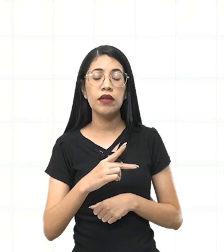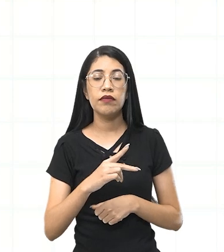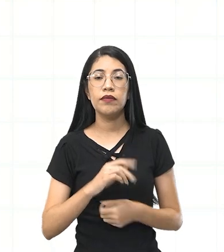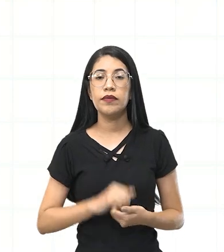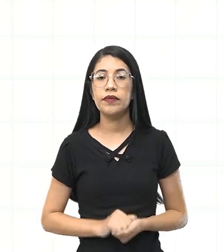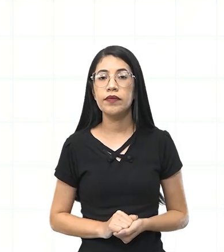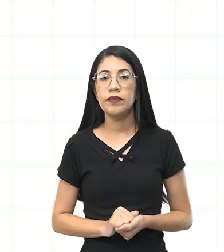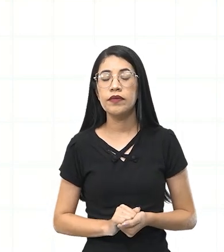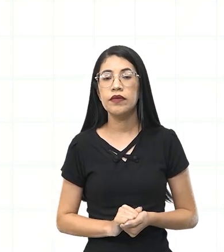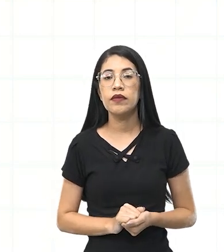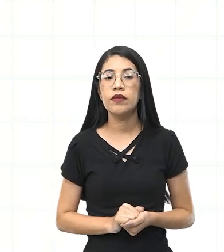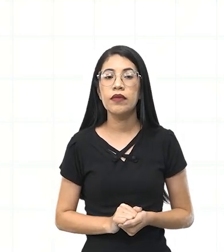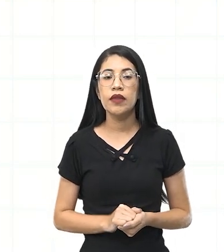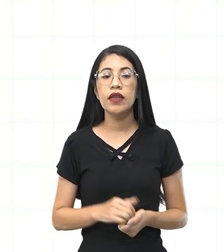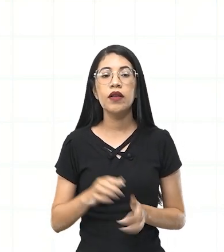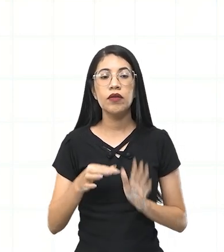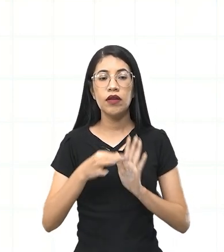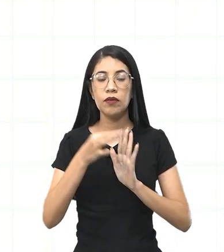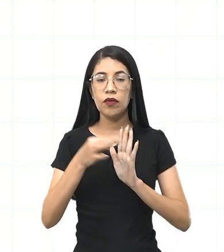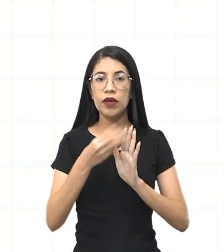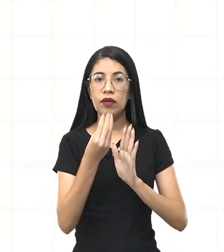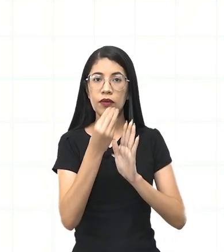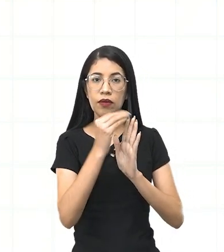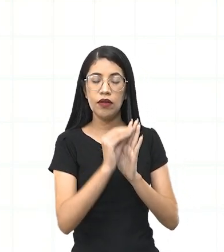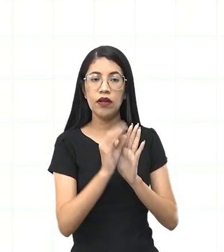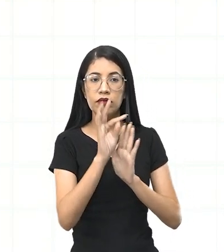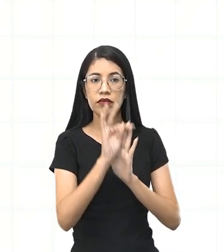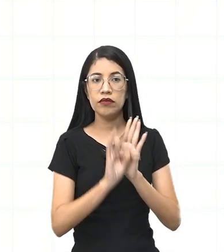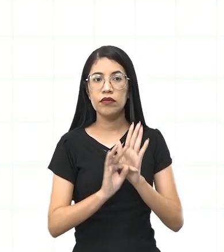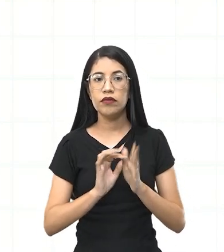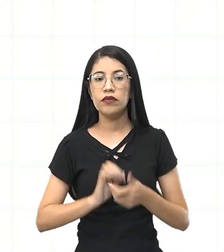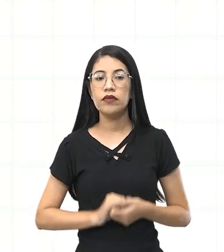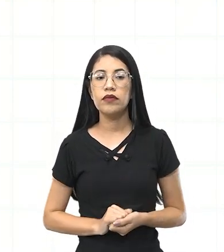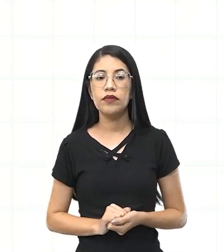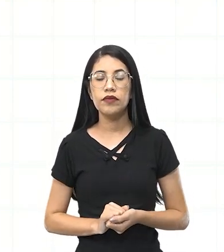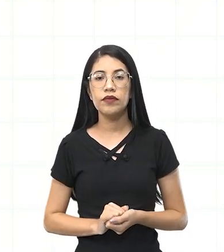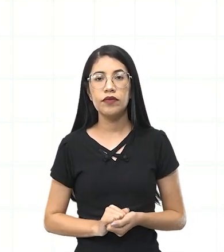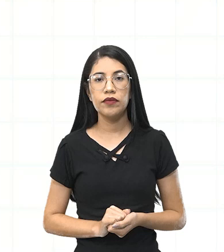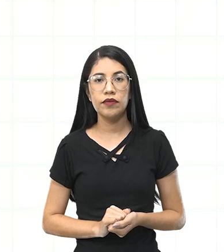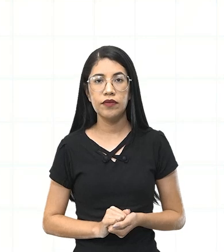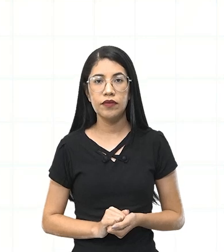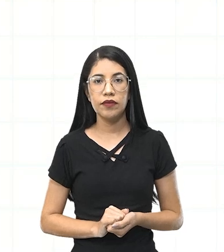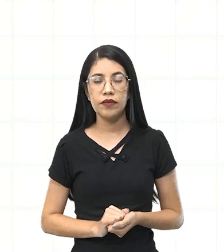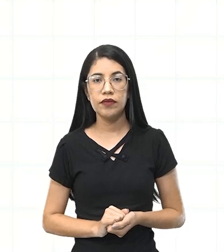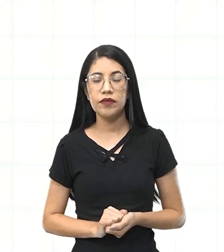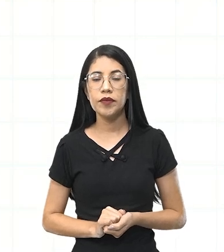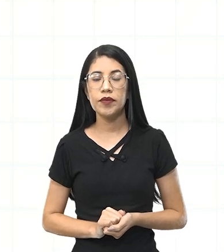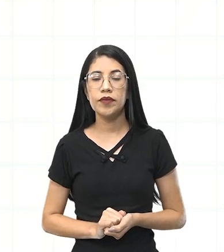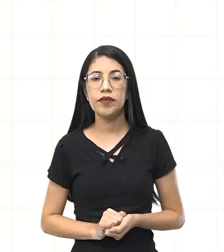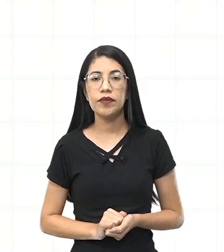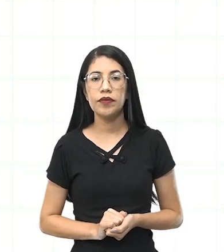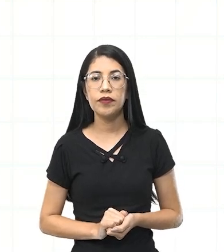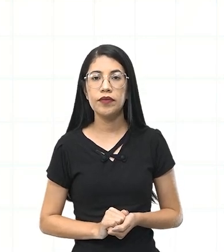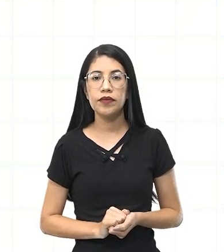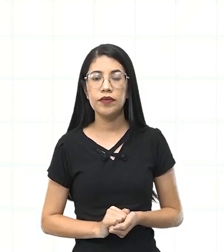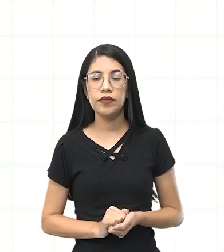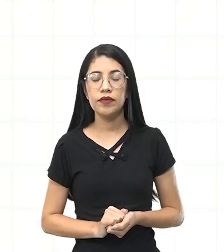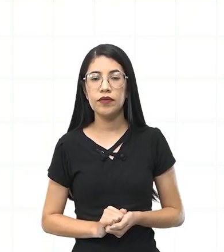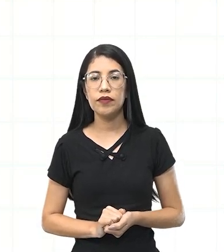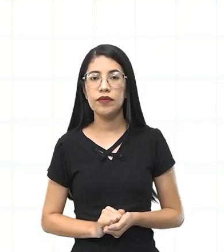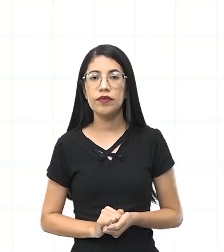ele faz. Então, nós temos uma opinião, né, aqui no nosso